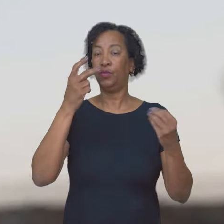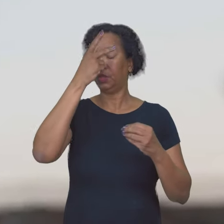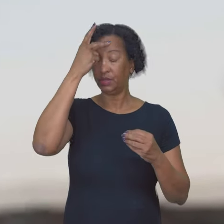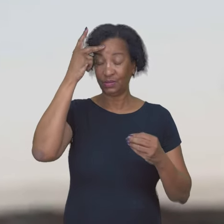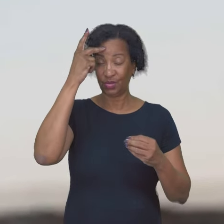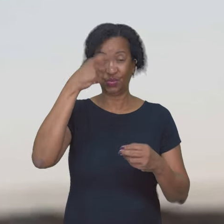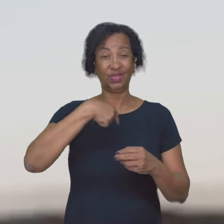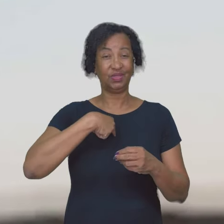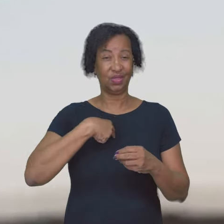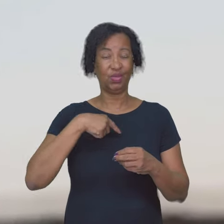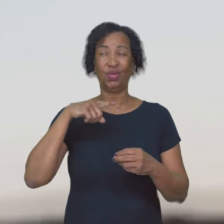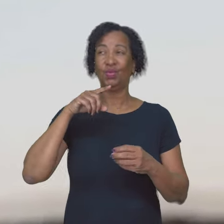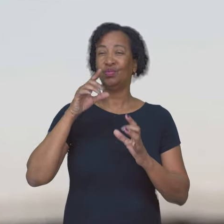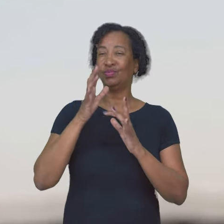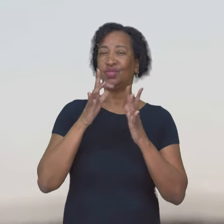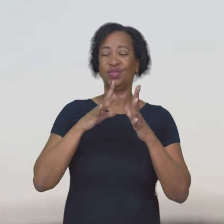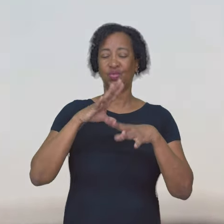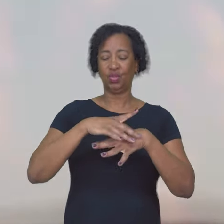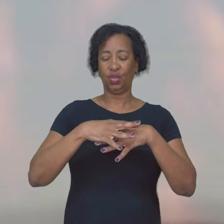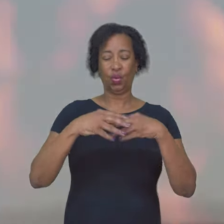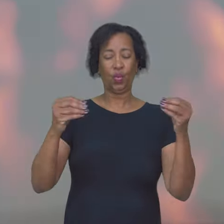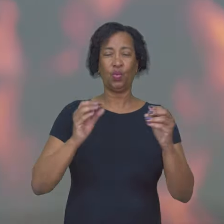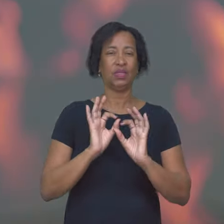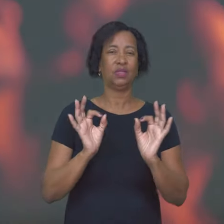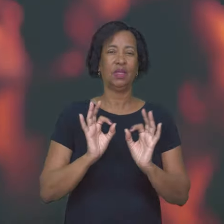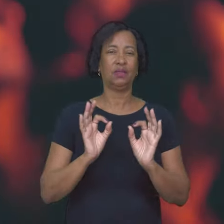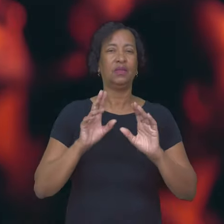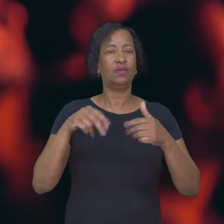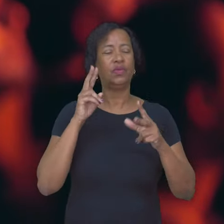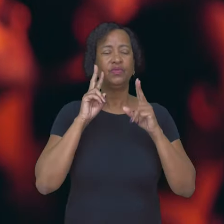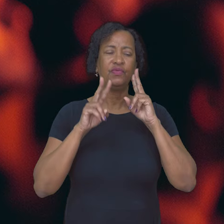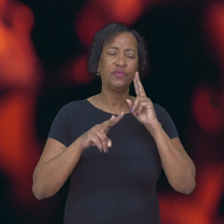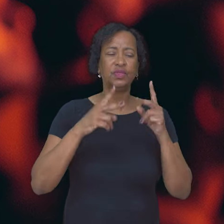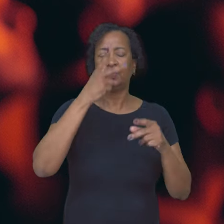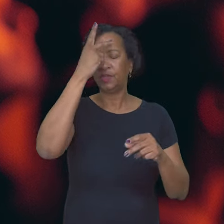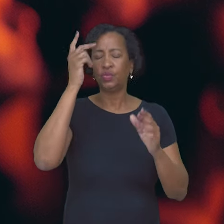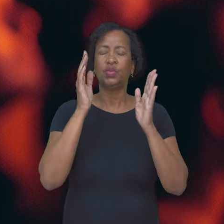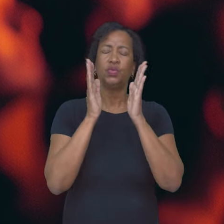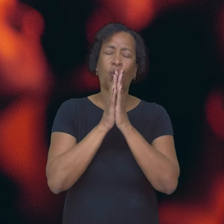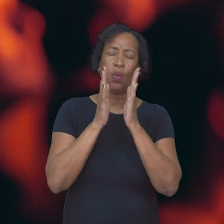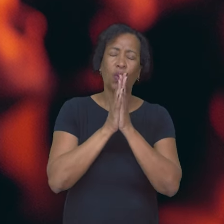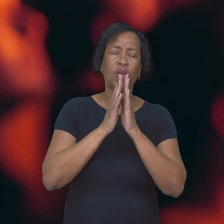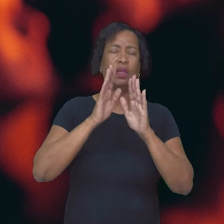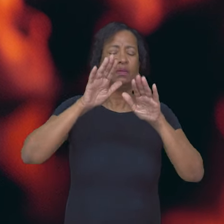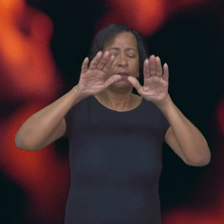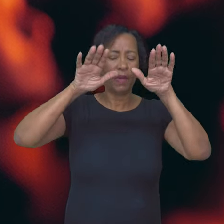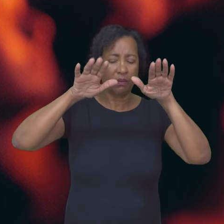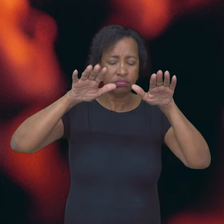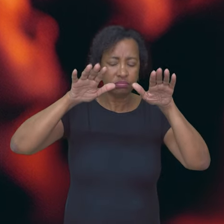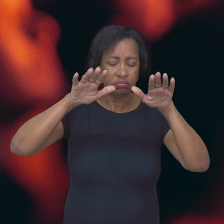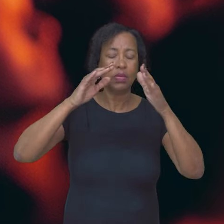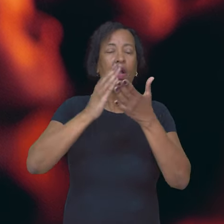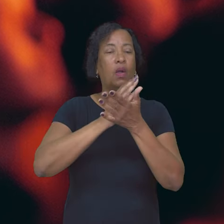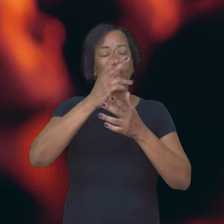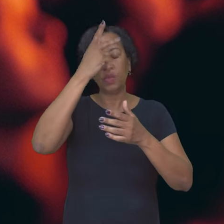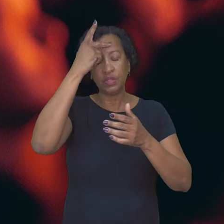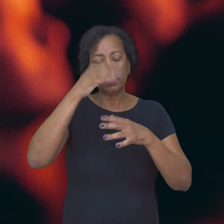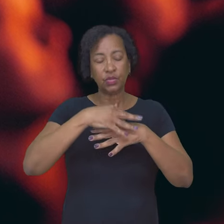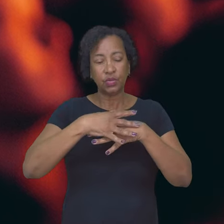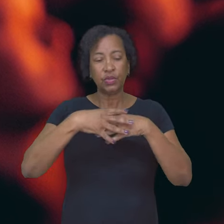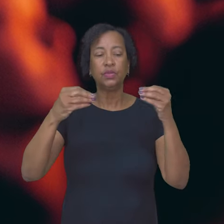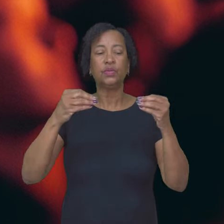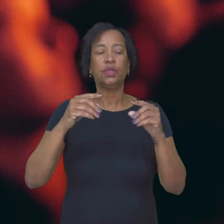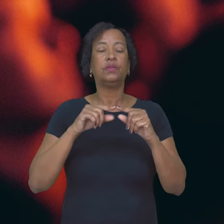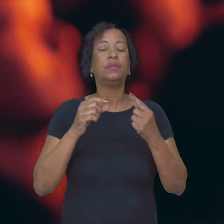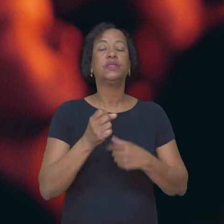cura quando ouvimos pelo rádio ou vemos pela televisão pessoas orando e impondo suas mãos algumas vezes Alguns são curados mas